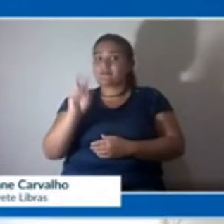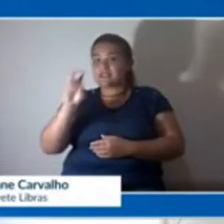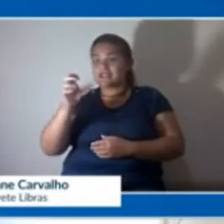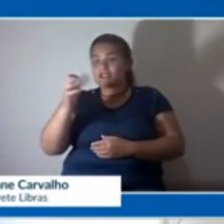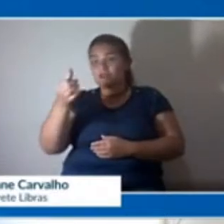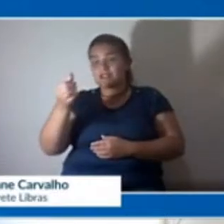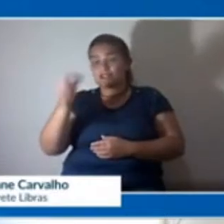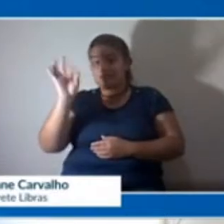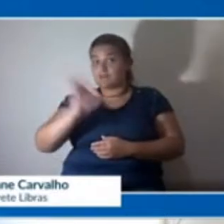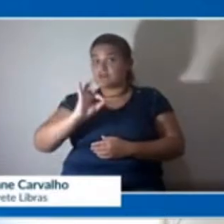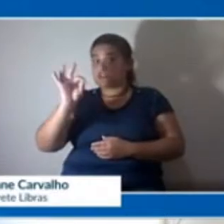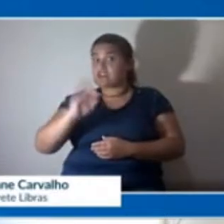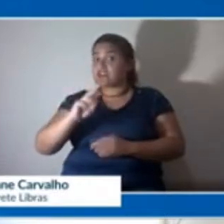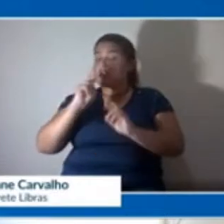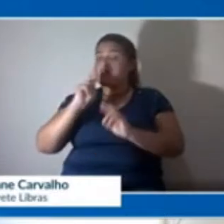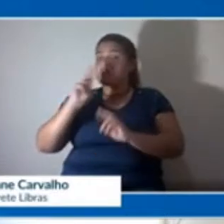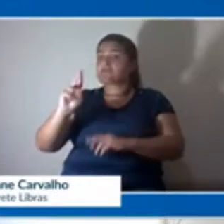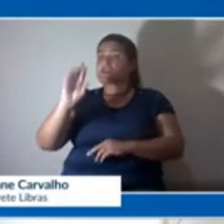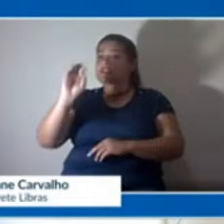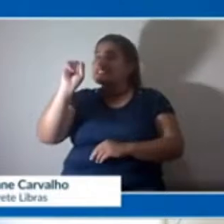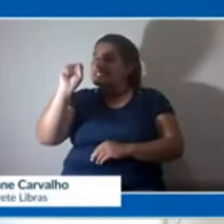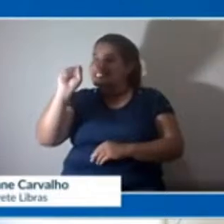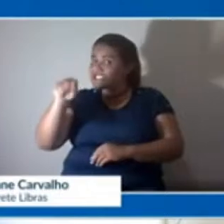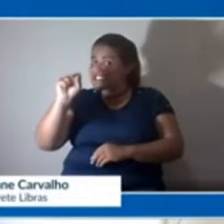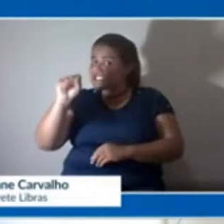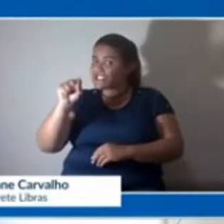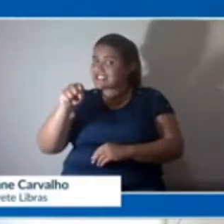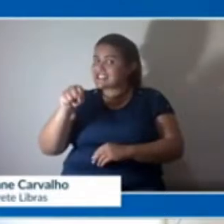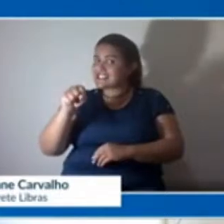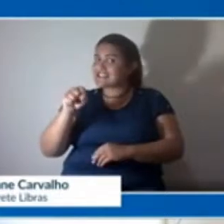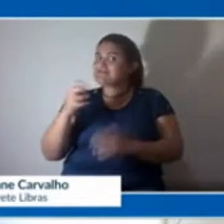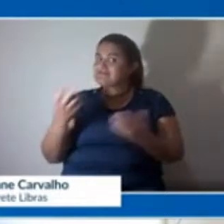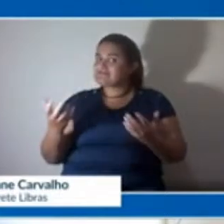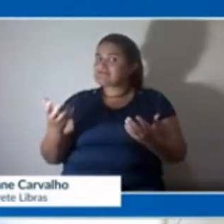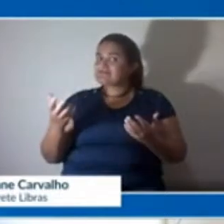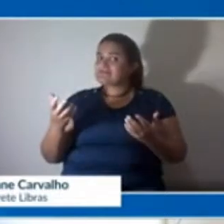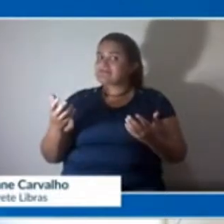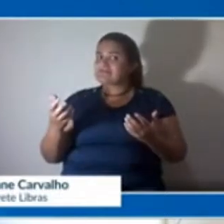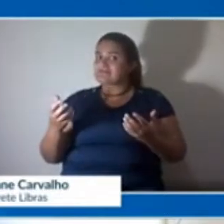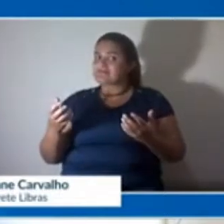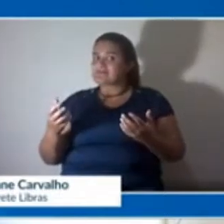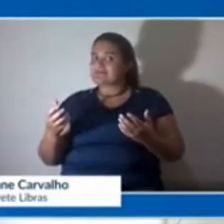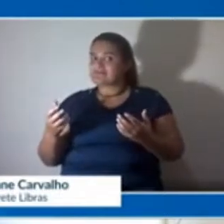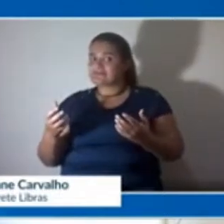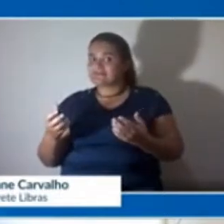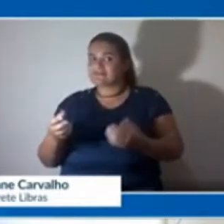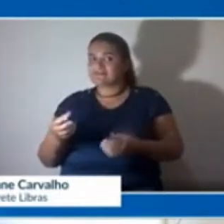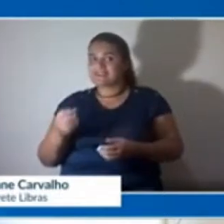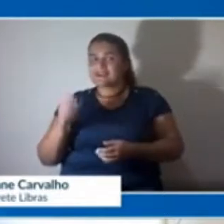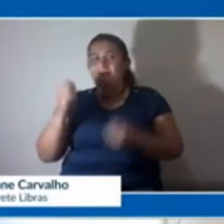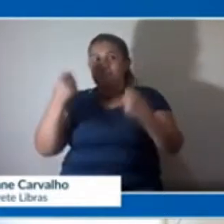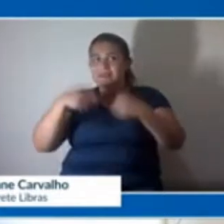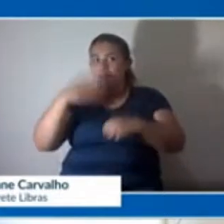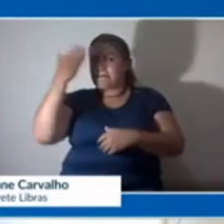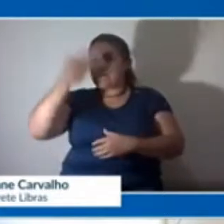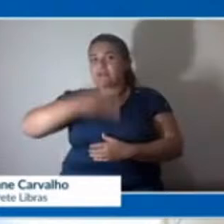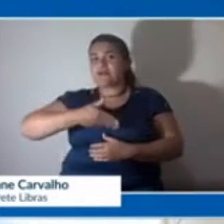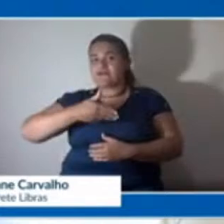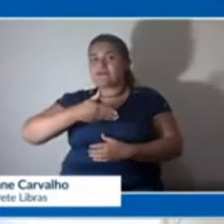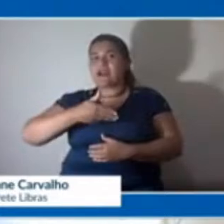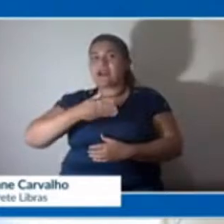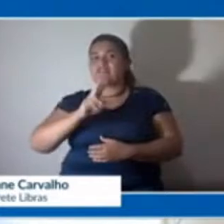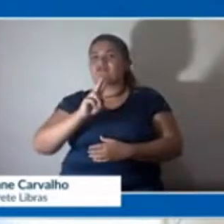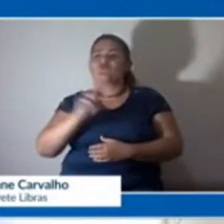56% disseram que sim. Eu gostaria que tivesse como questão de prova, cite um exemplo, para ver se as